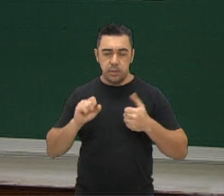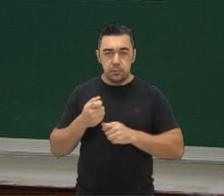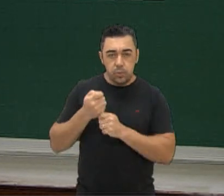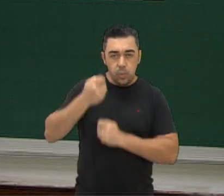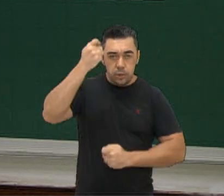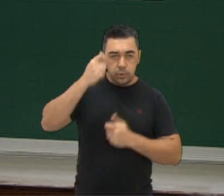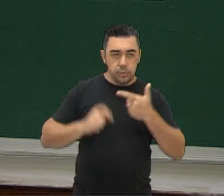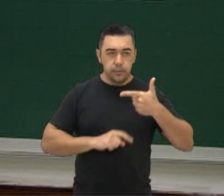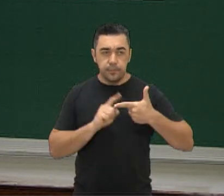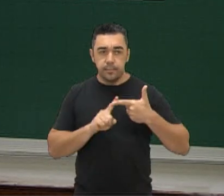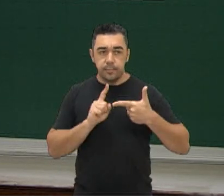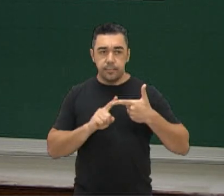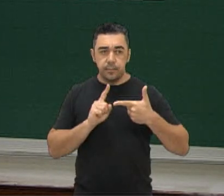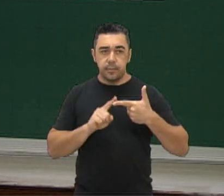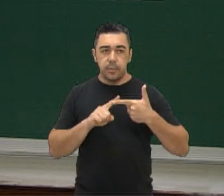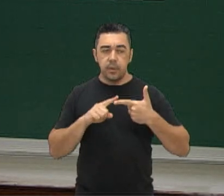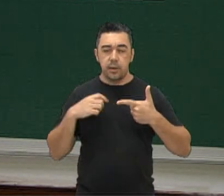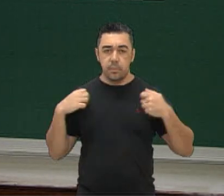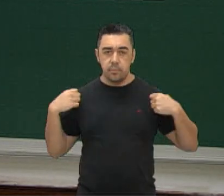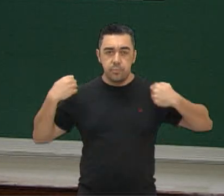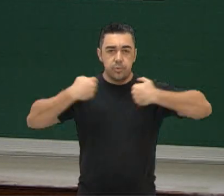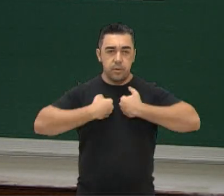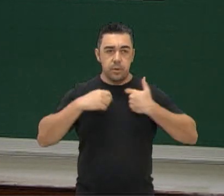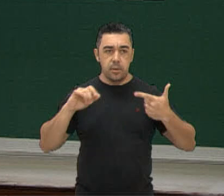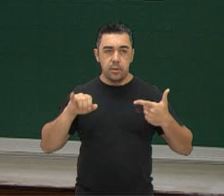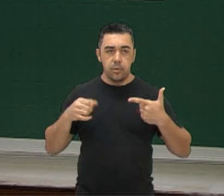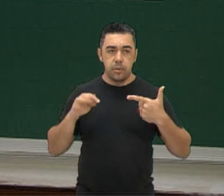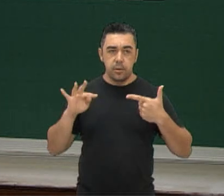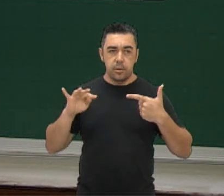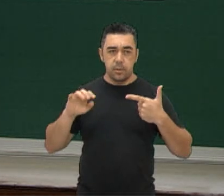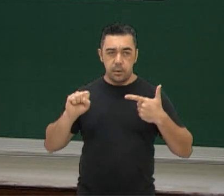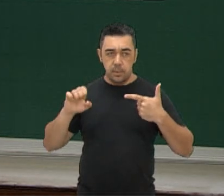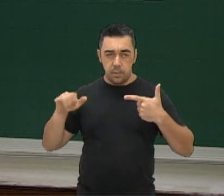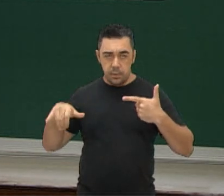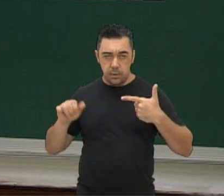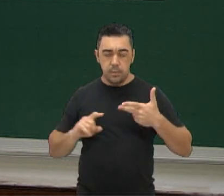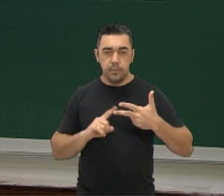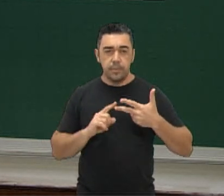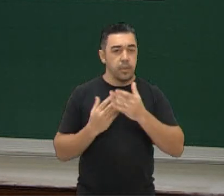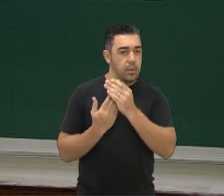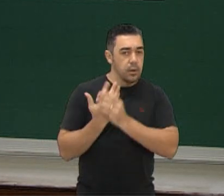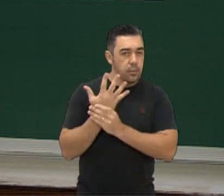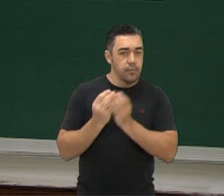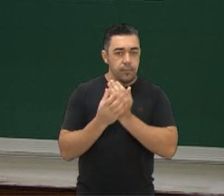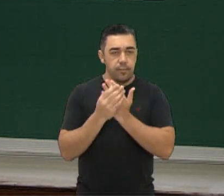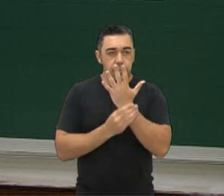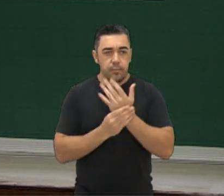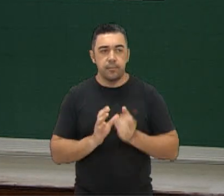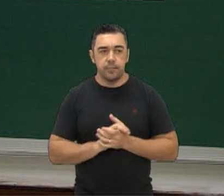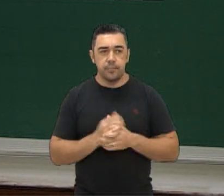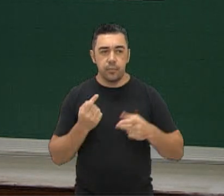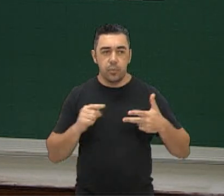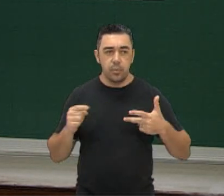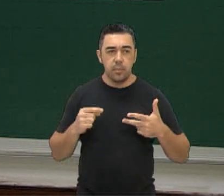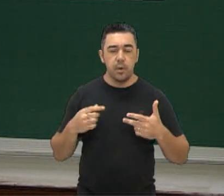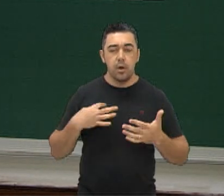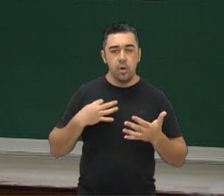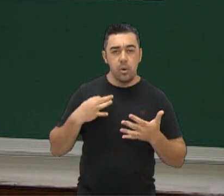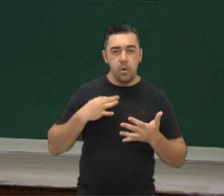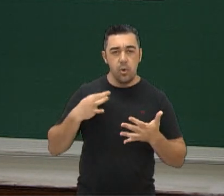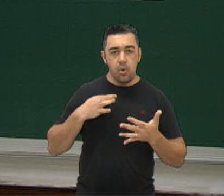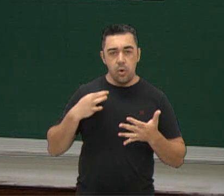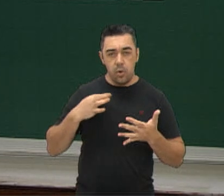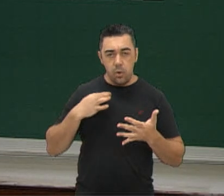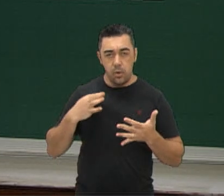guarda-chuva. Jersey é tipo uma blusa, né? Uma blusa quente. Los guantes, luvas. E uma roupa bem ligeira,